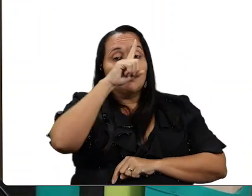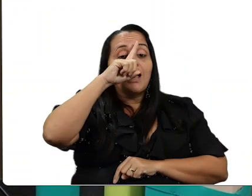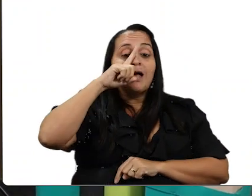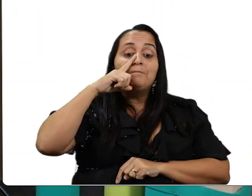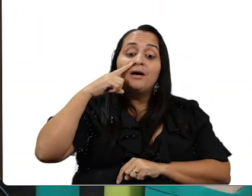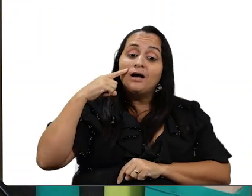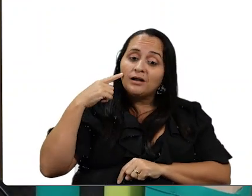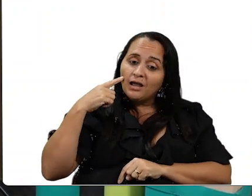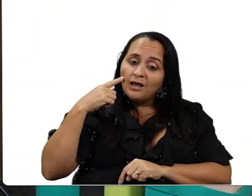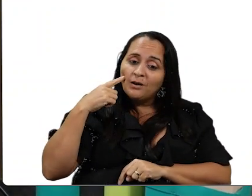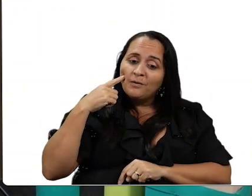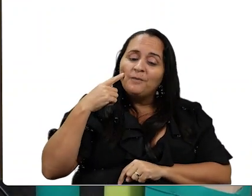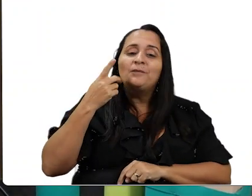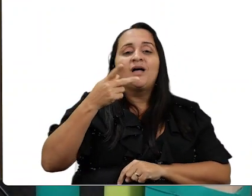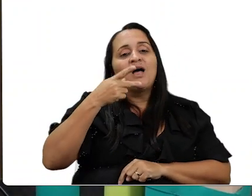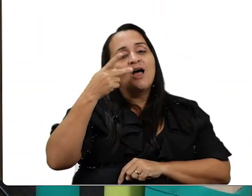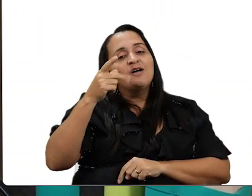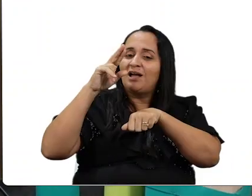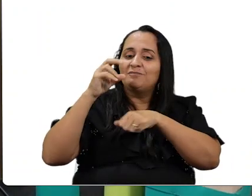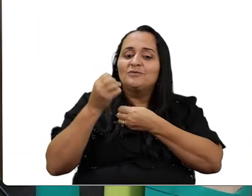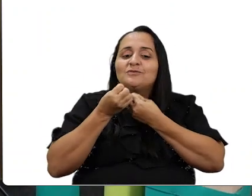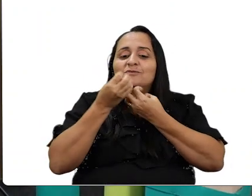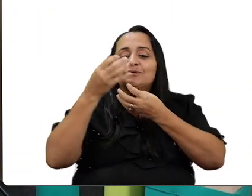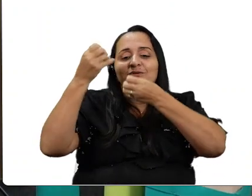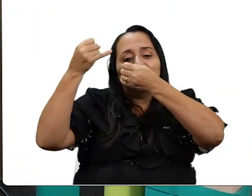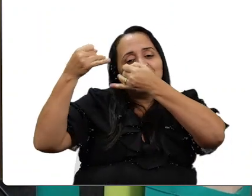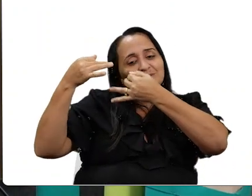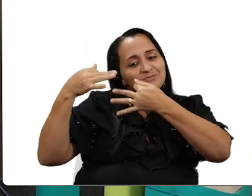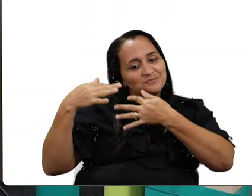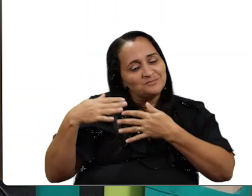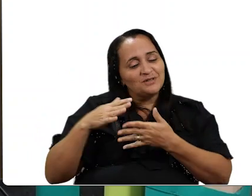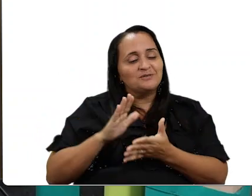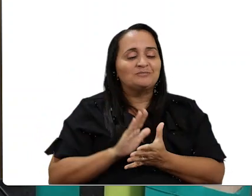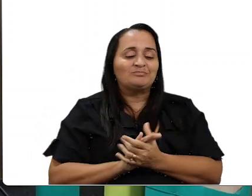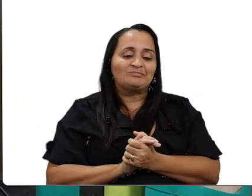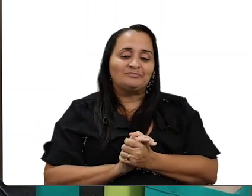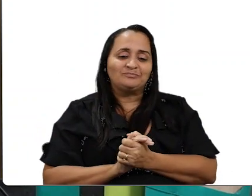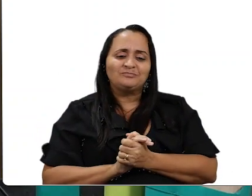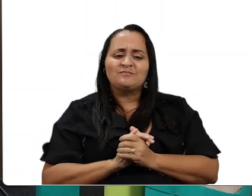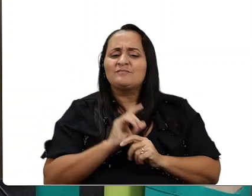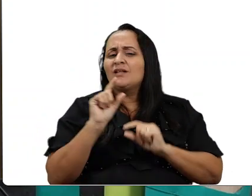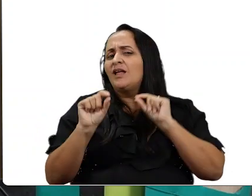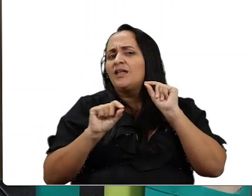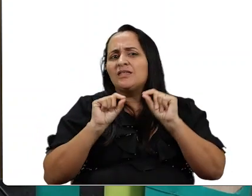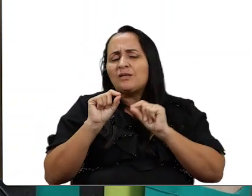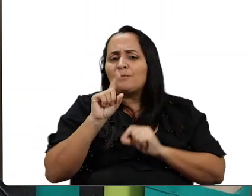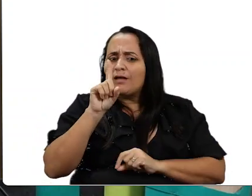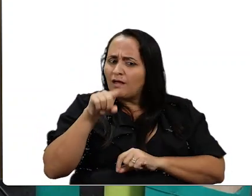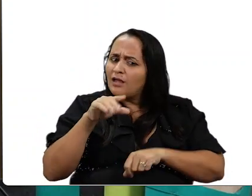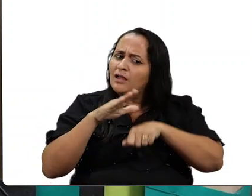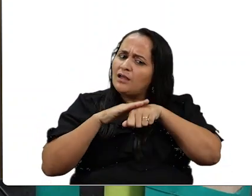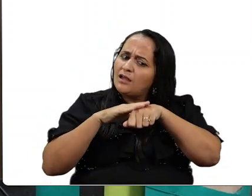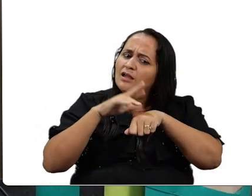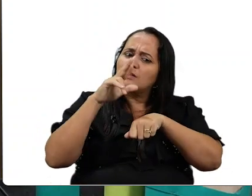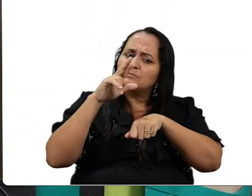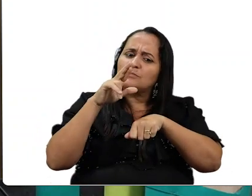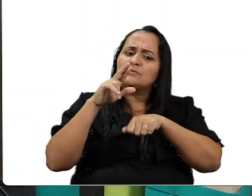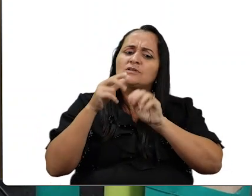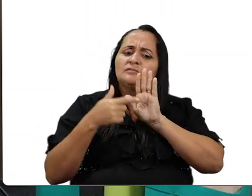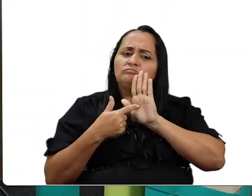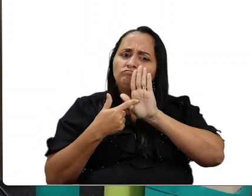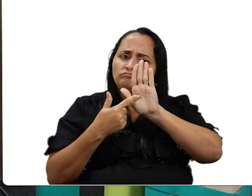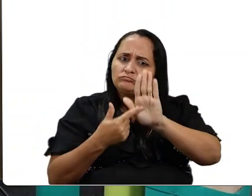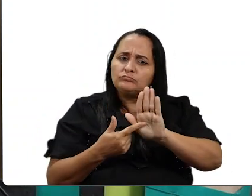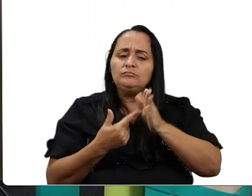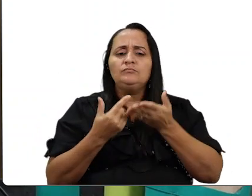são as falas do narrador. E o narrador é uma das figuras que existem nos contos.